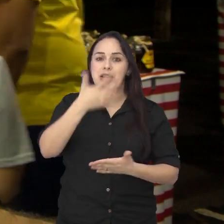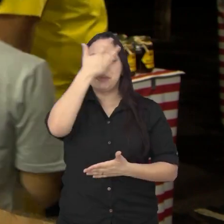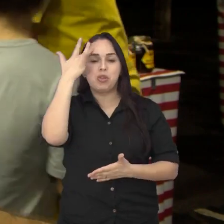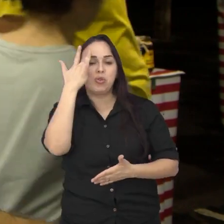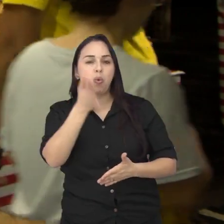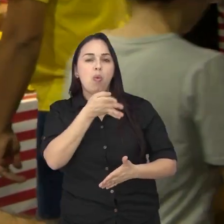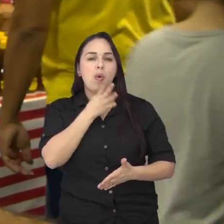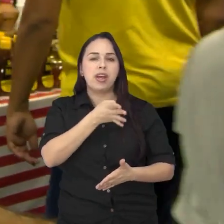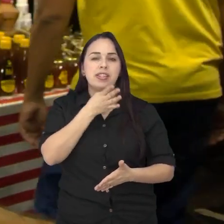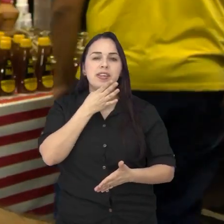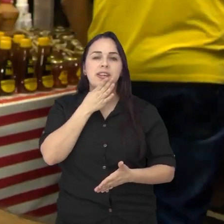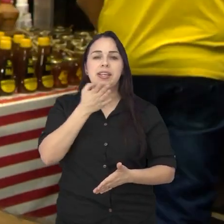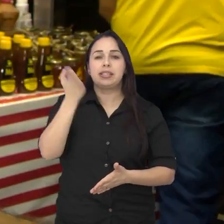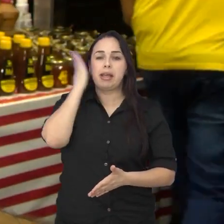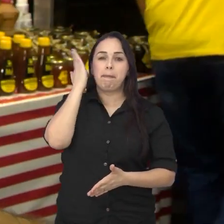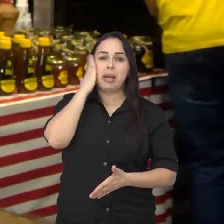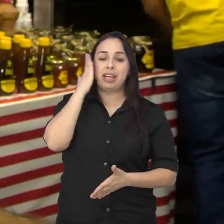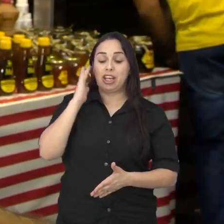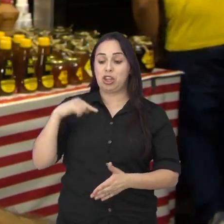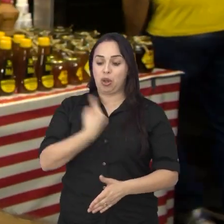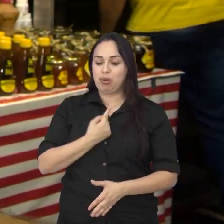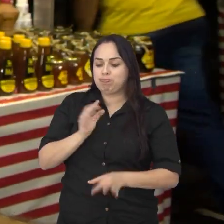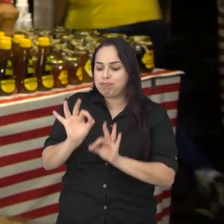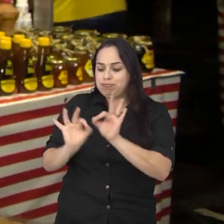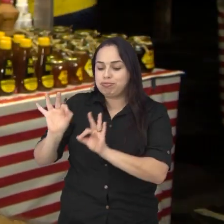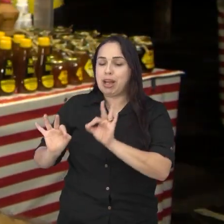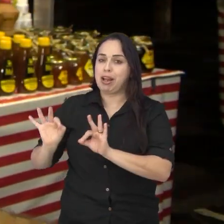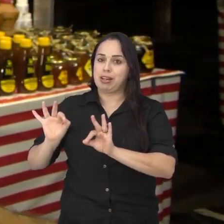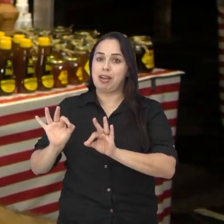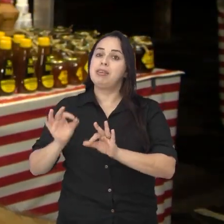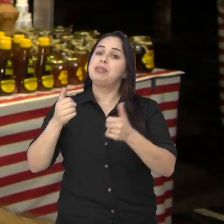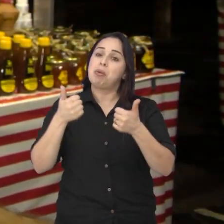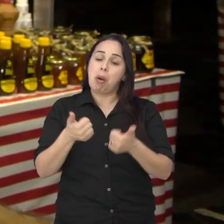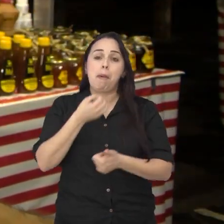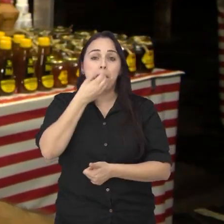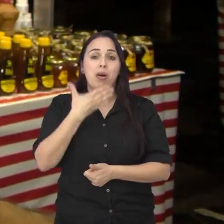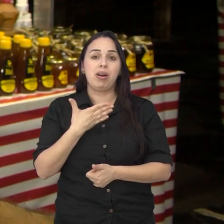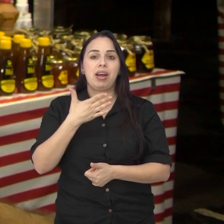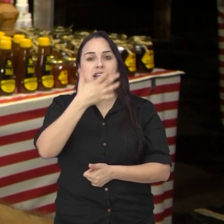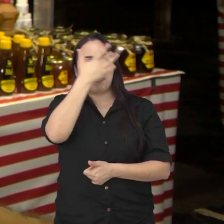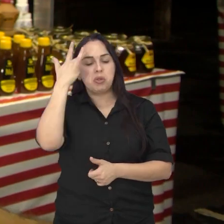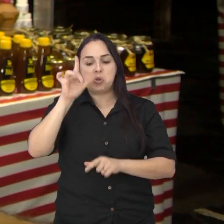aí o pessoal vai conhecendo, sabendo que nós somos produtores. Então